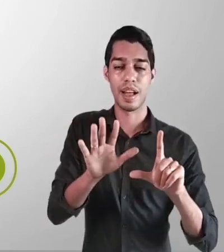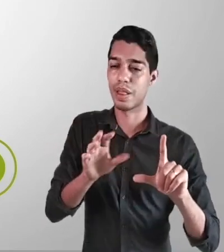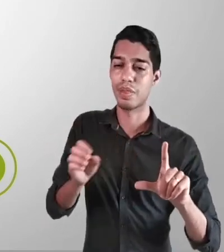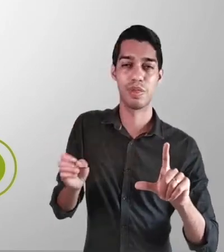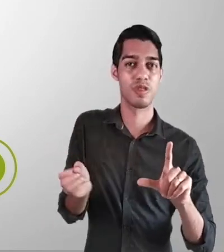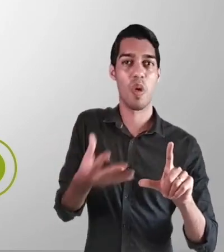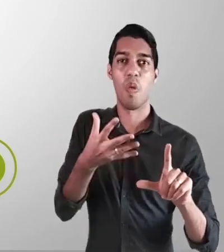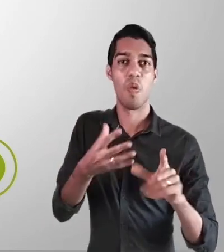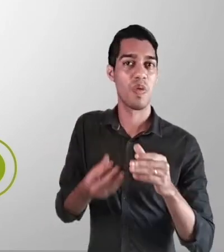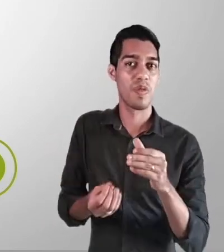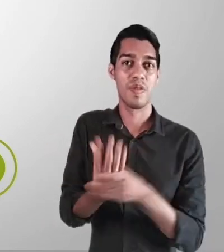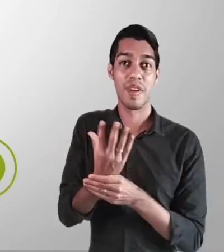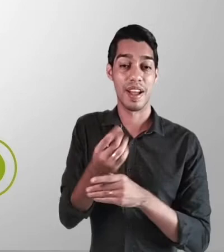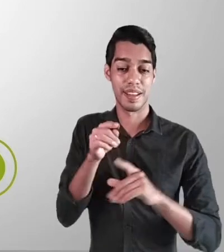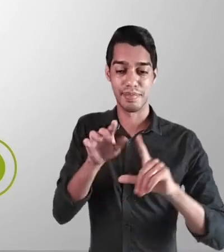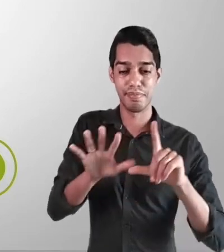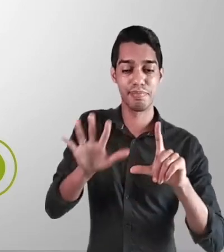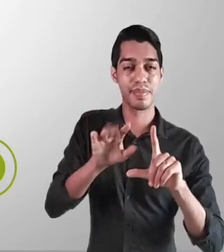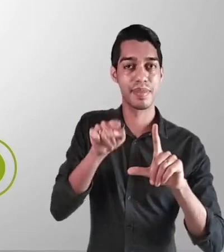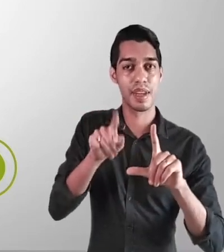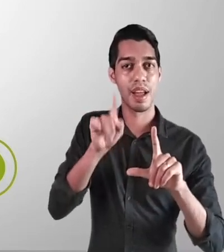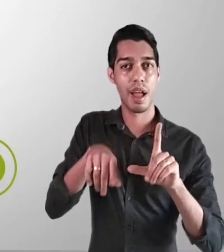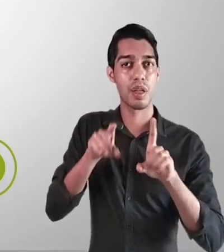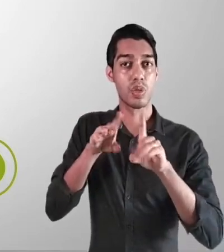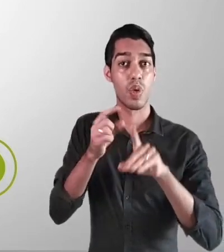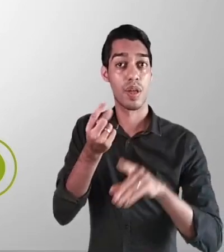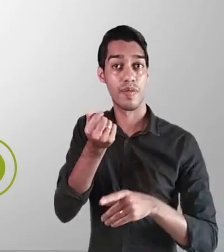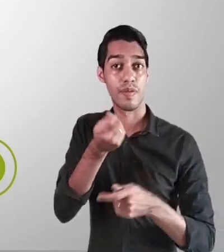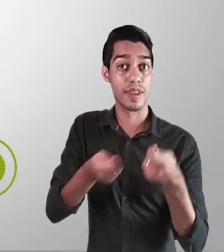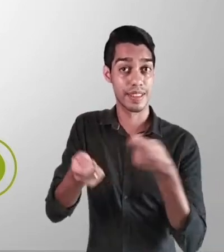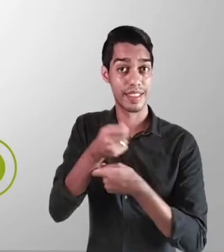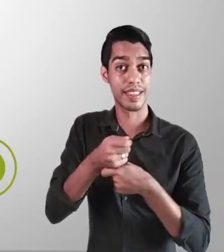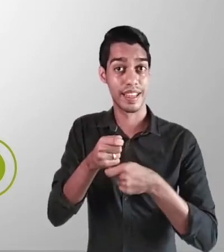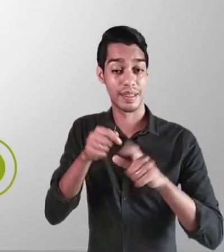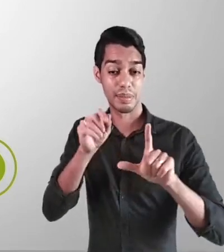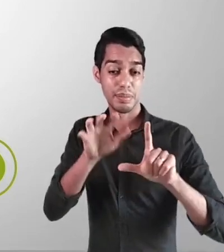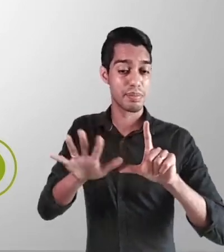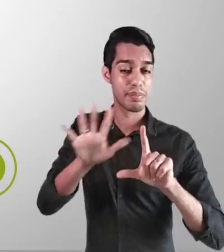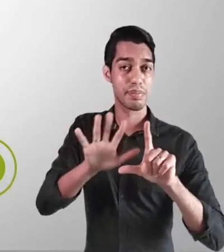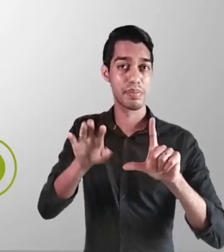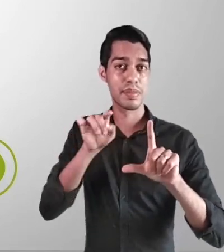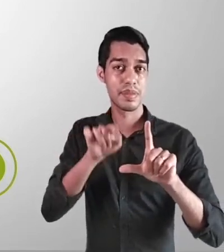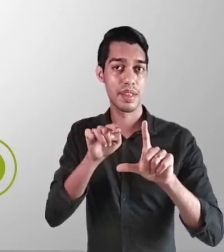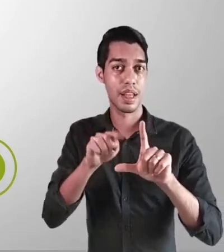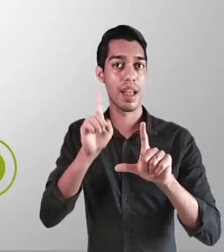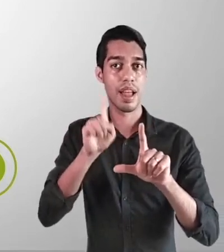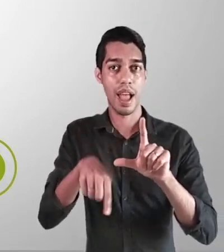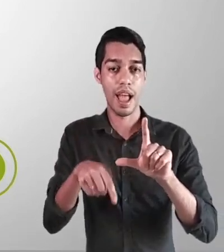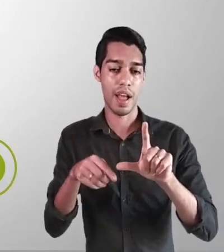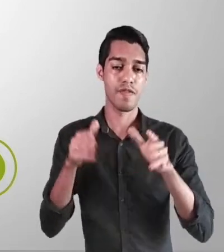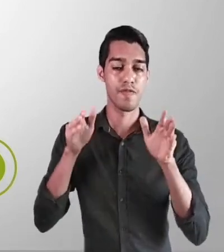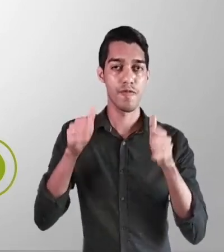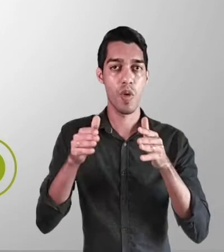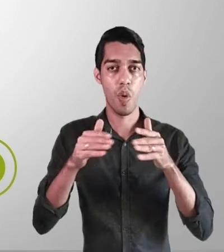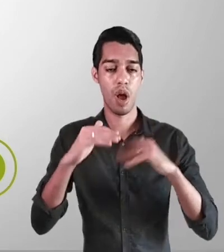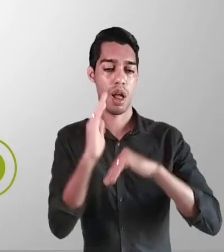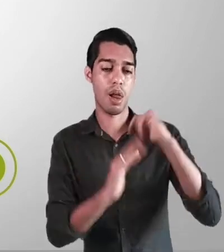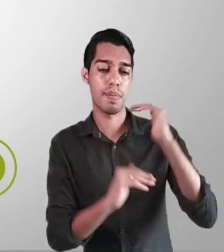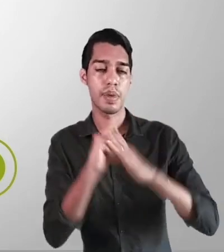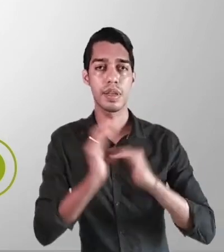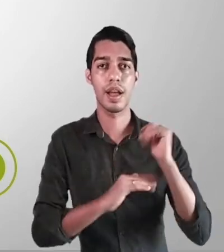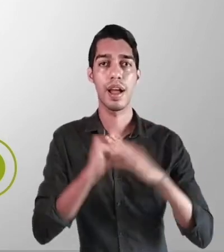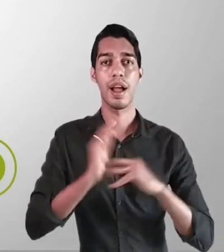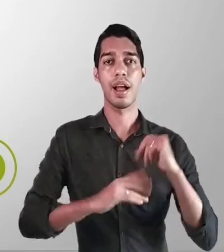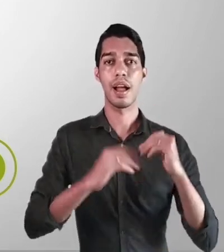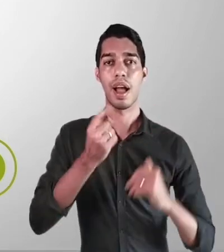Essa plataforma será toda ela focada no desenvolvimento de habilidades em finanças, que atenderá